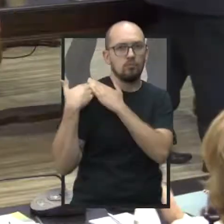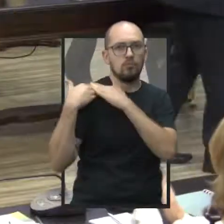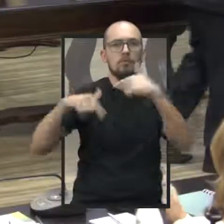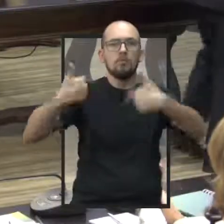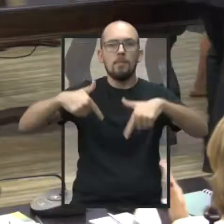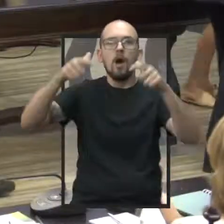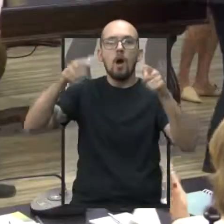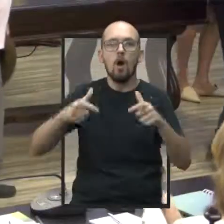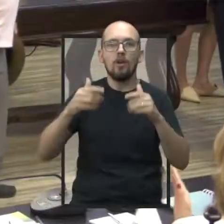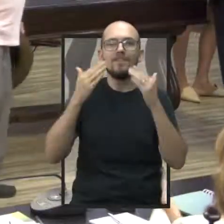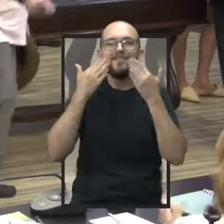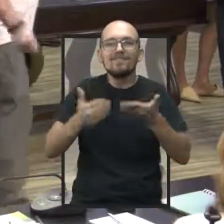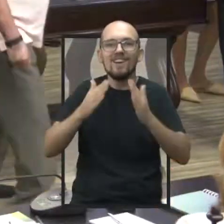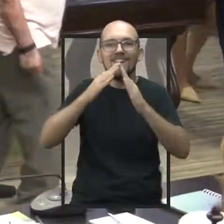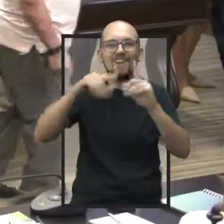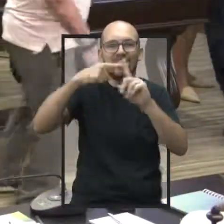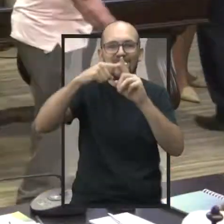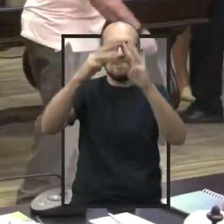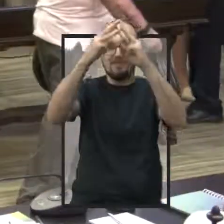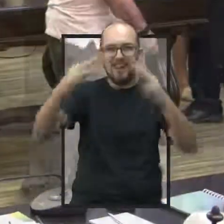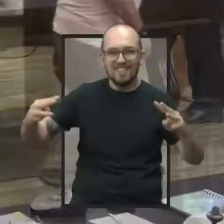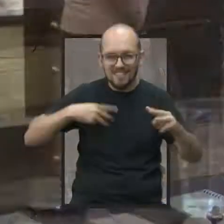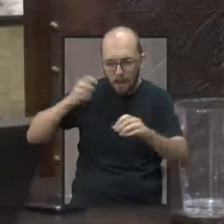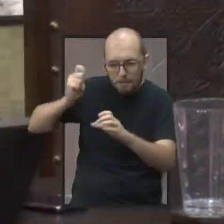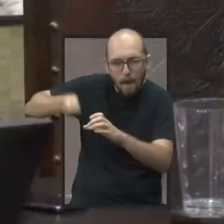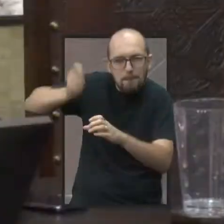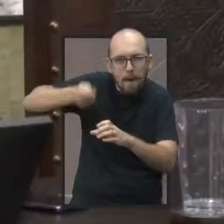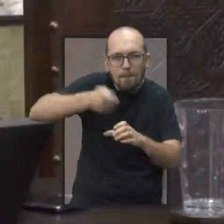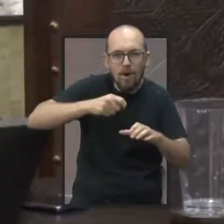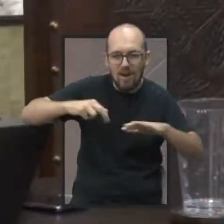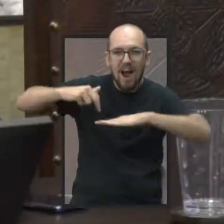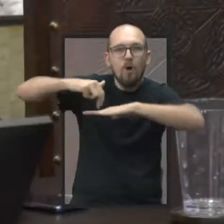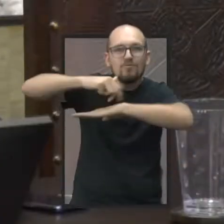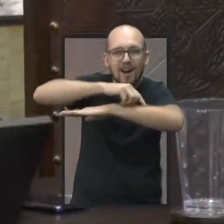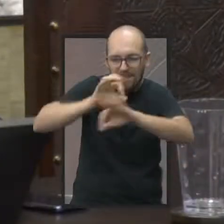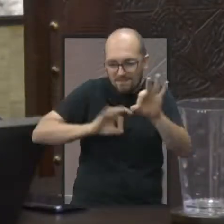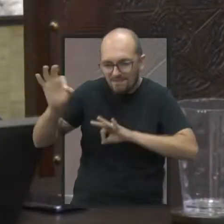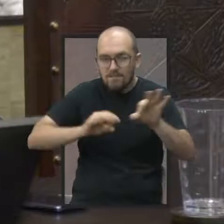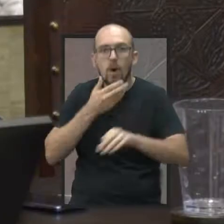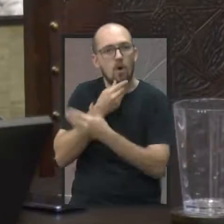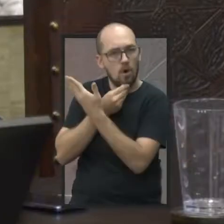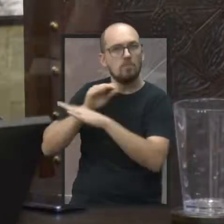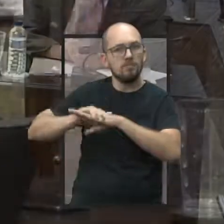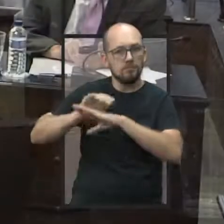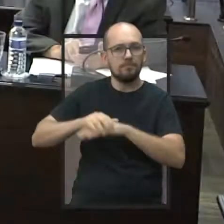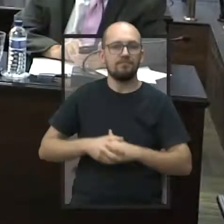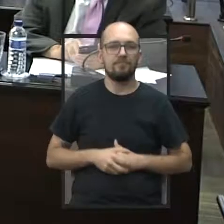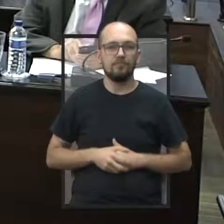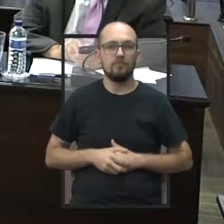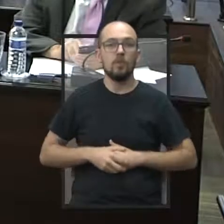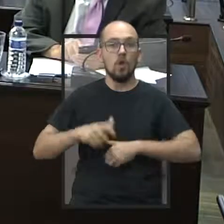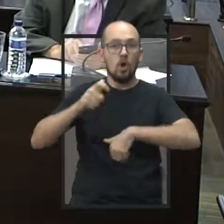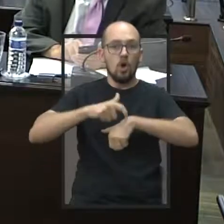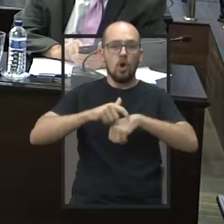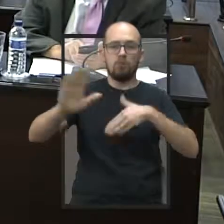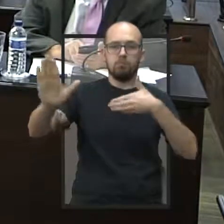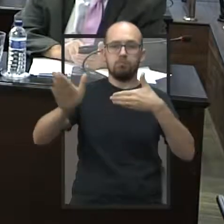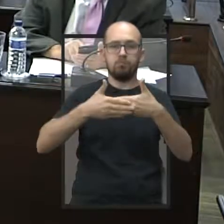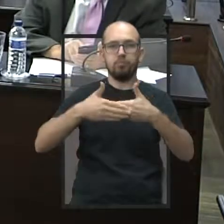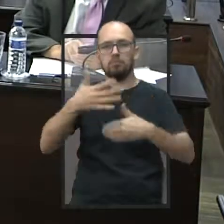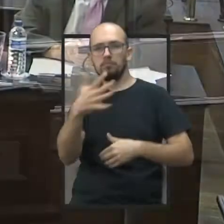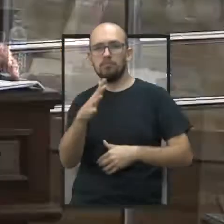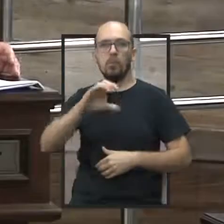da calçada da Igreja Matriz de Jaú. O presidente em exercício, na ocasião, Denilson da Vistoria, encerrou